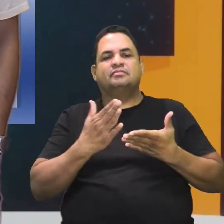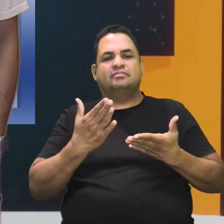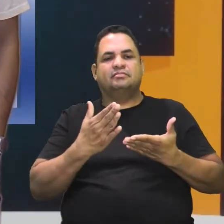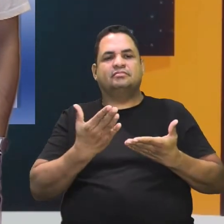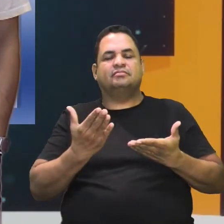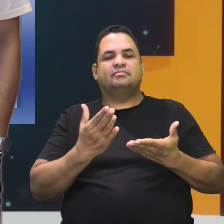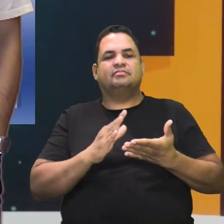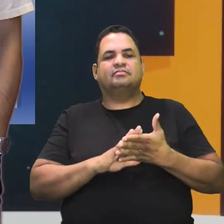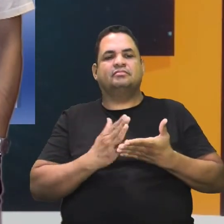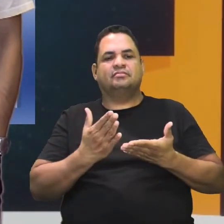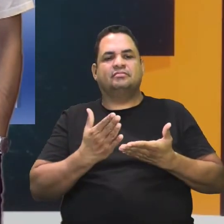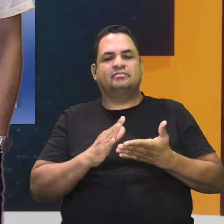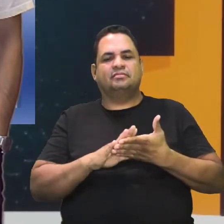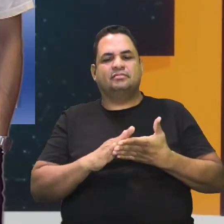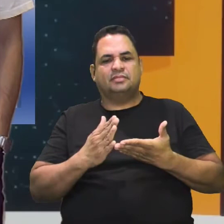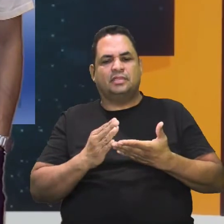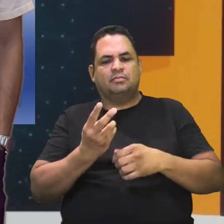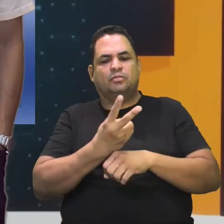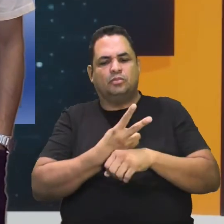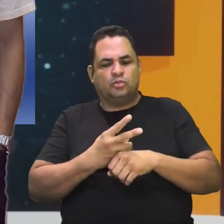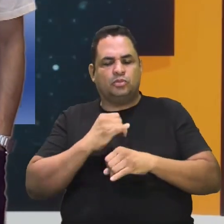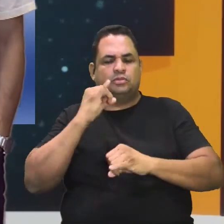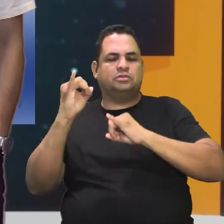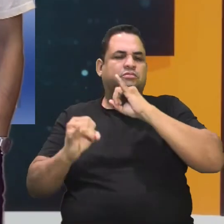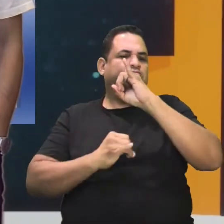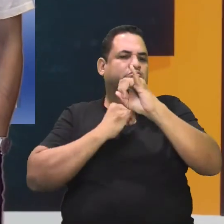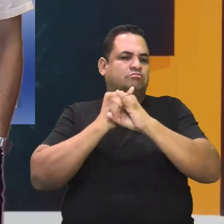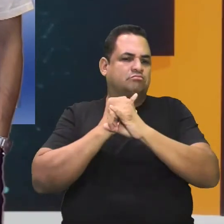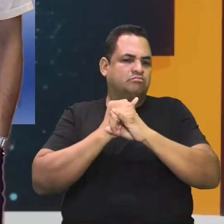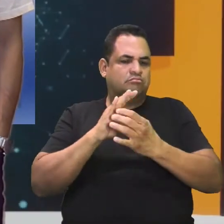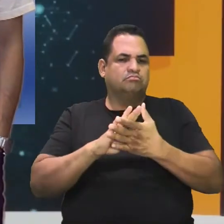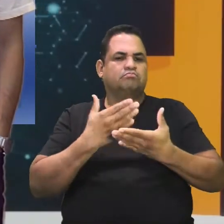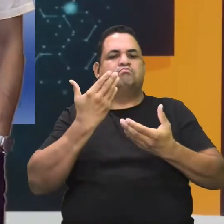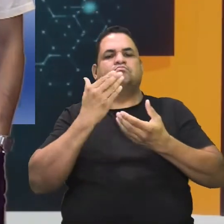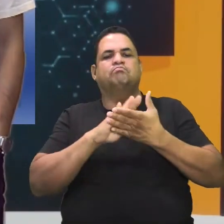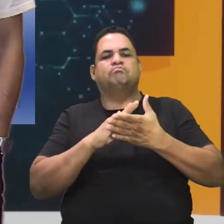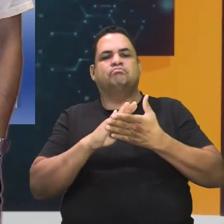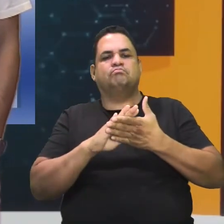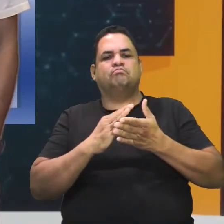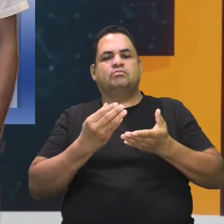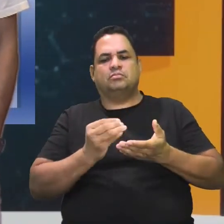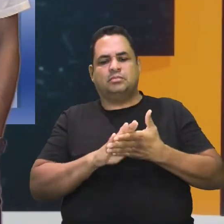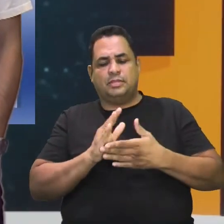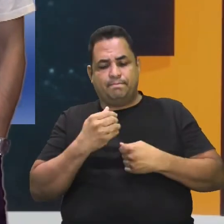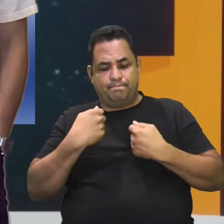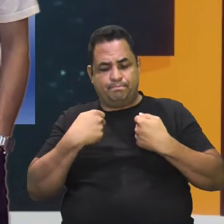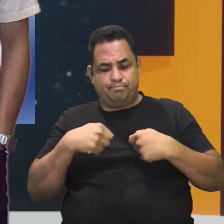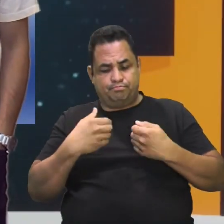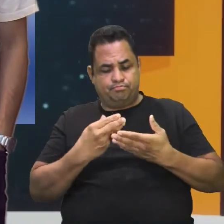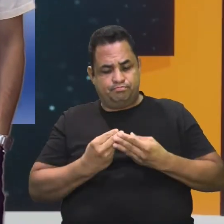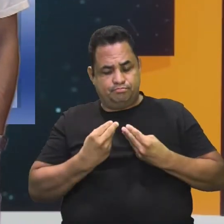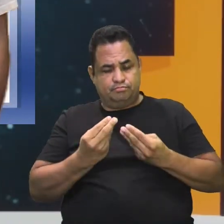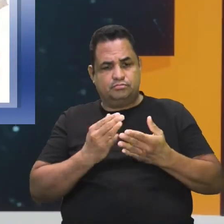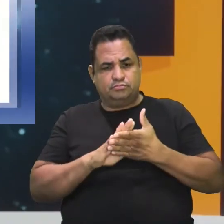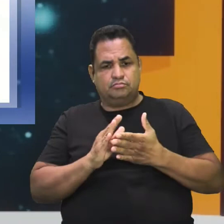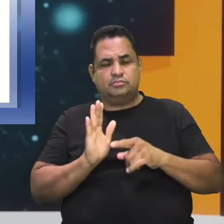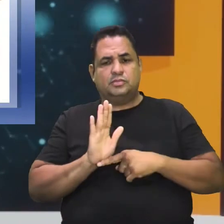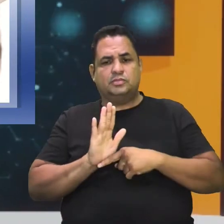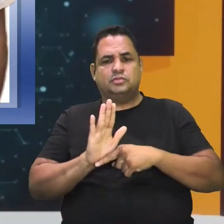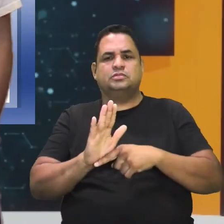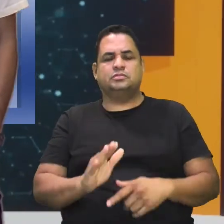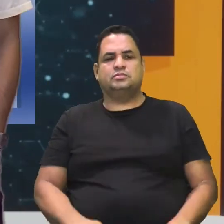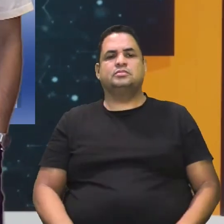recorre ao seu colega, recorre à internet, pede para o professor presencial recorrer a gente aqui, e a gente está aqui à disposição,